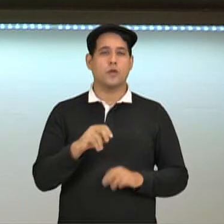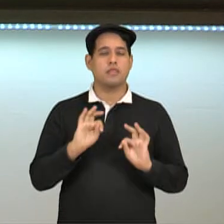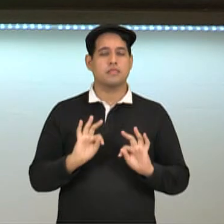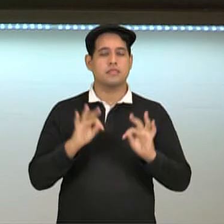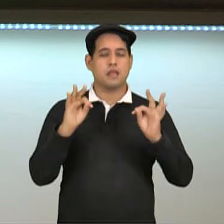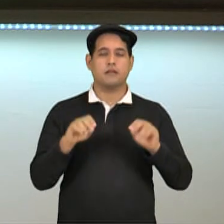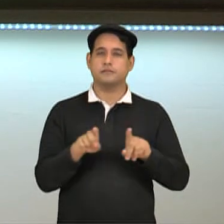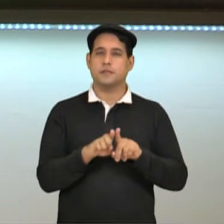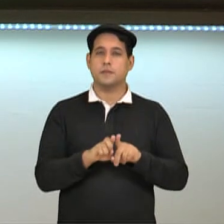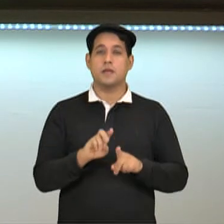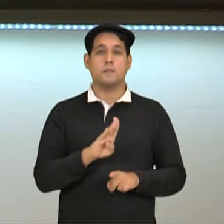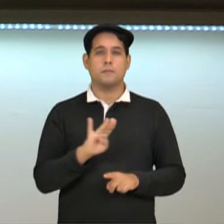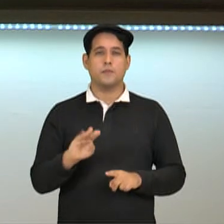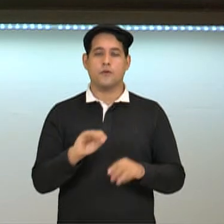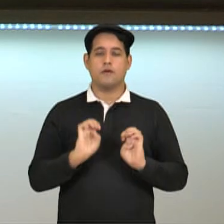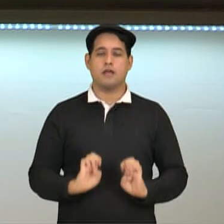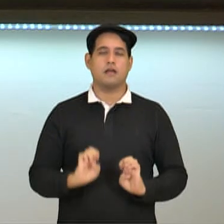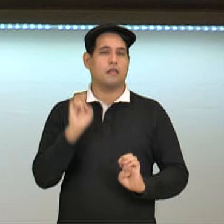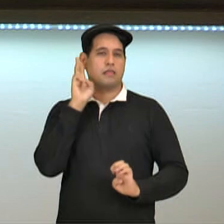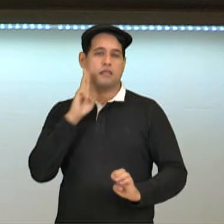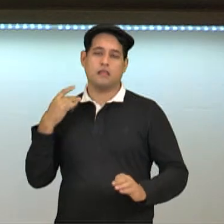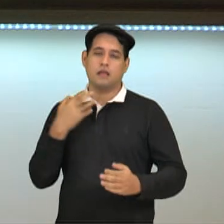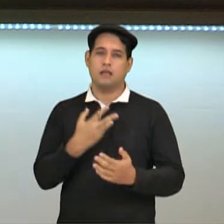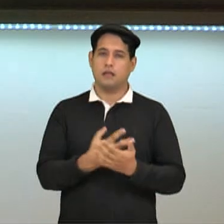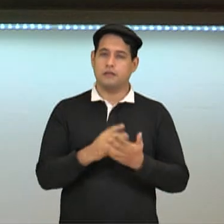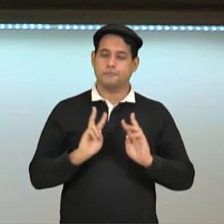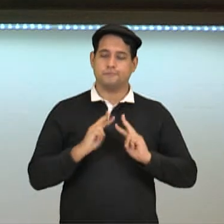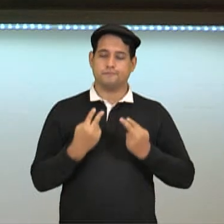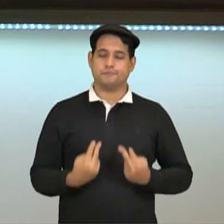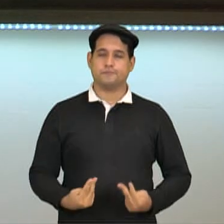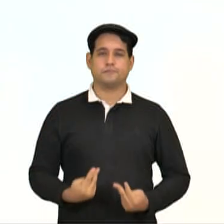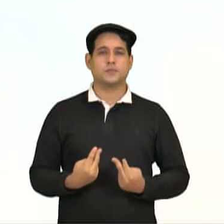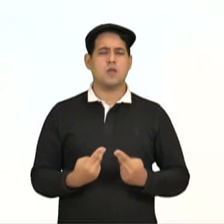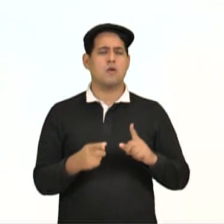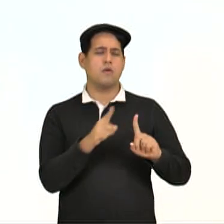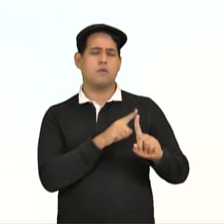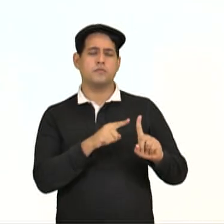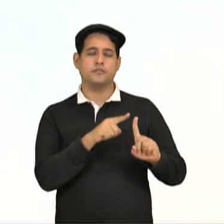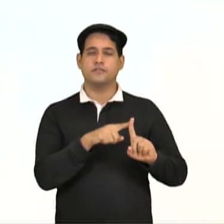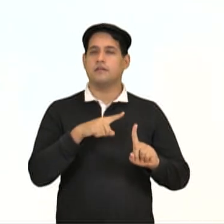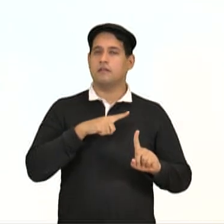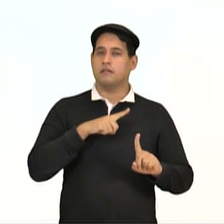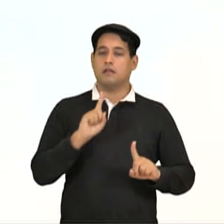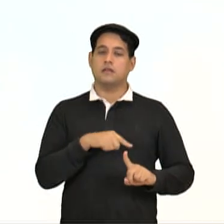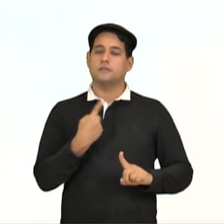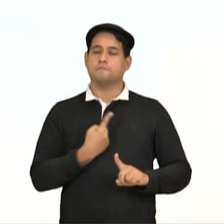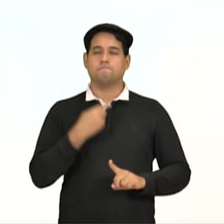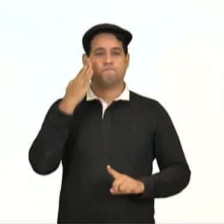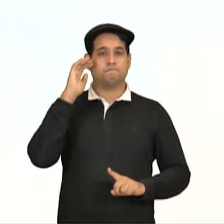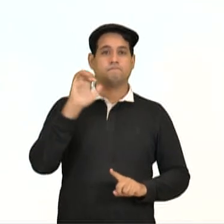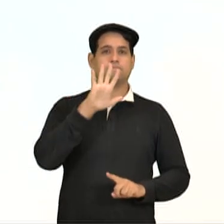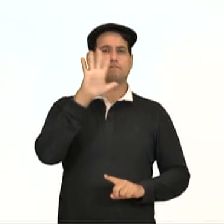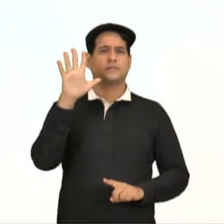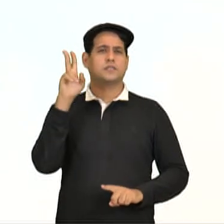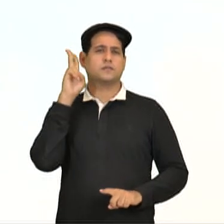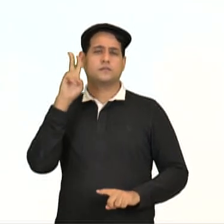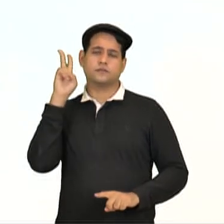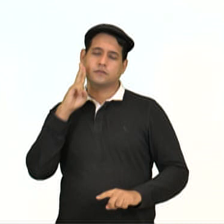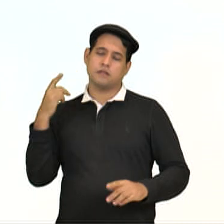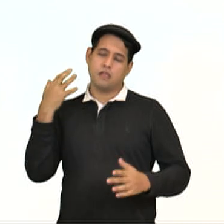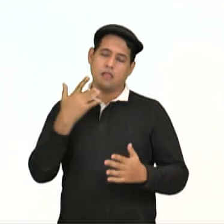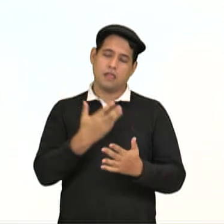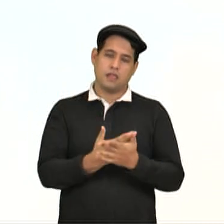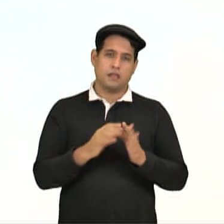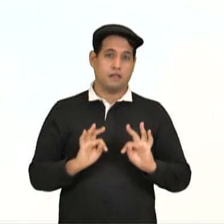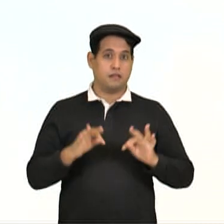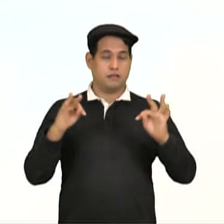biotecnologia e a bioética na história da humanidade. Com objetivos, então, vamos compreender o histórico da